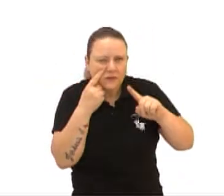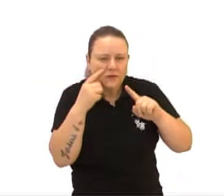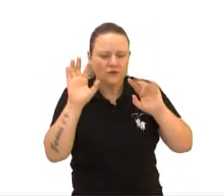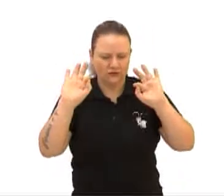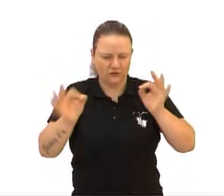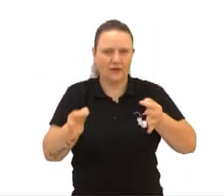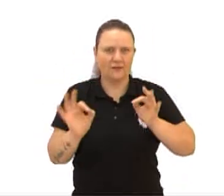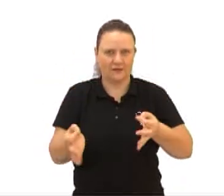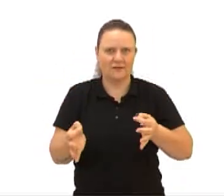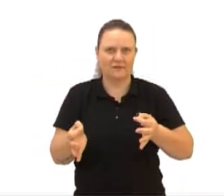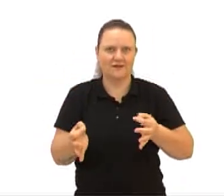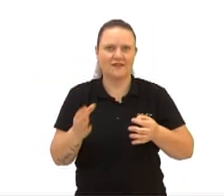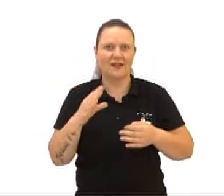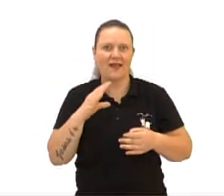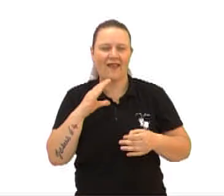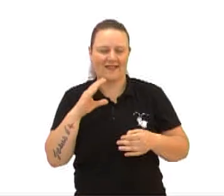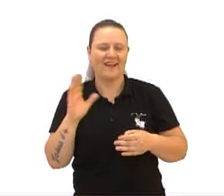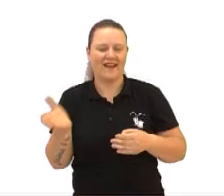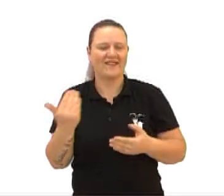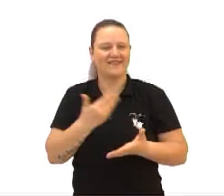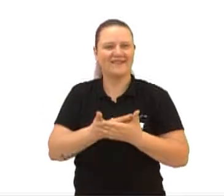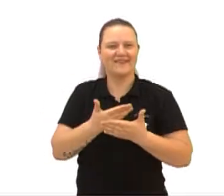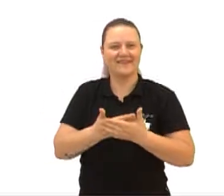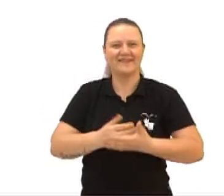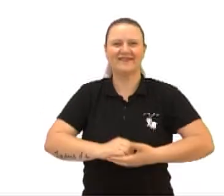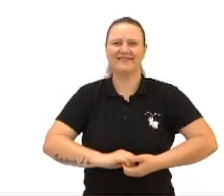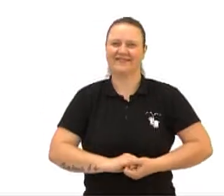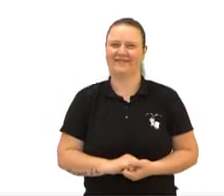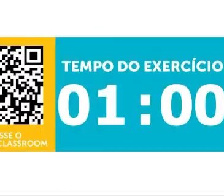está já quentinho, esquentando nessa aula aí.